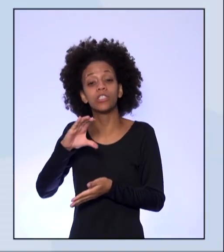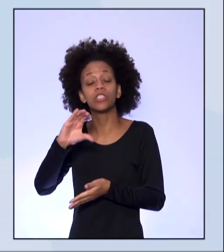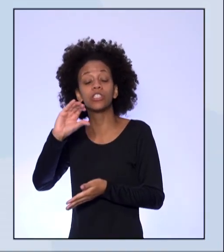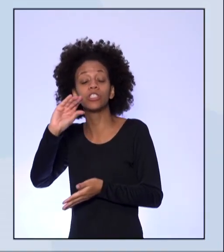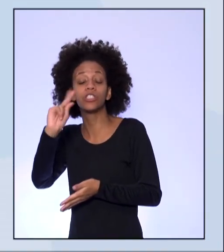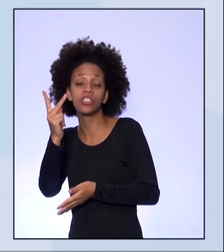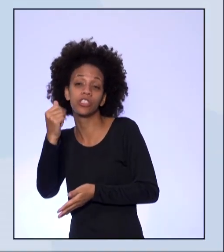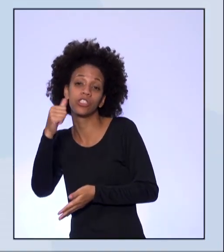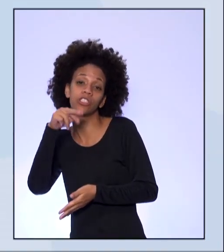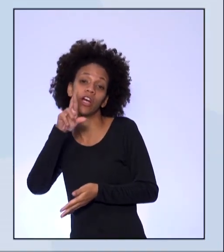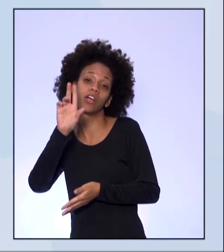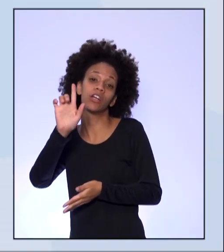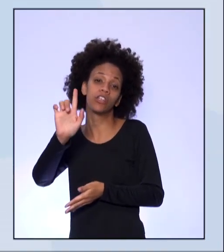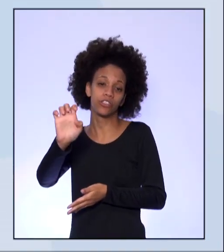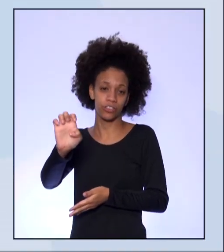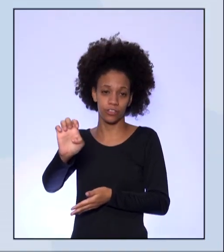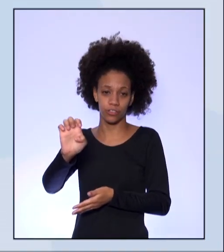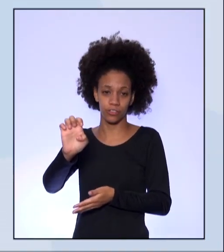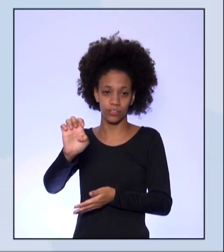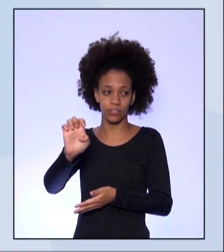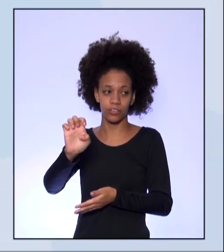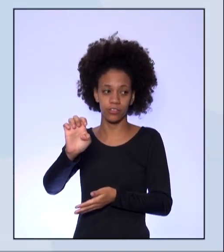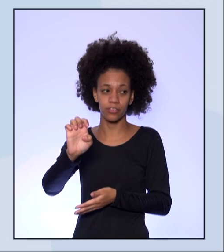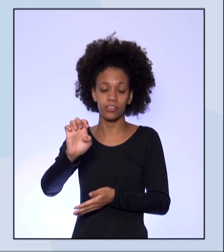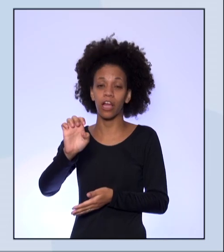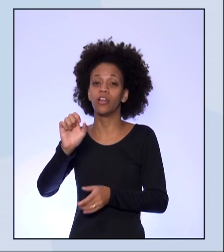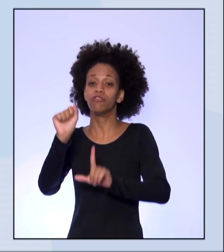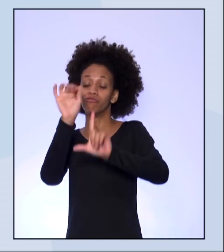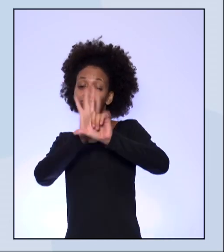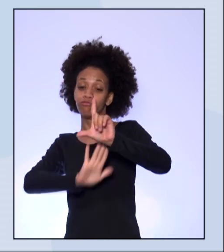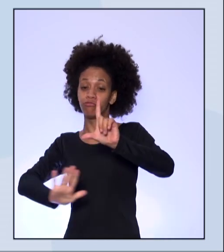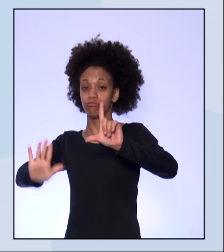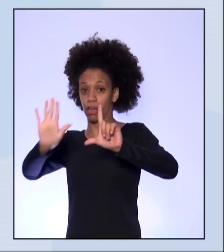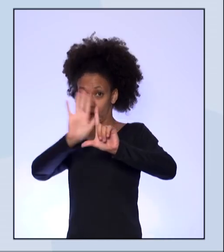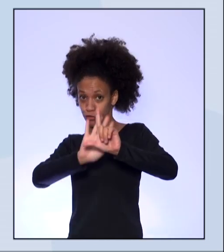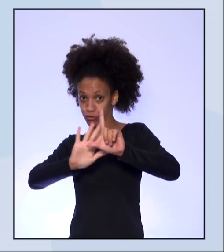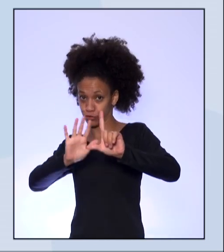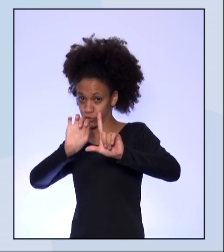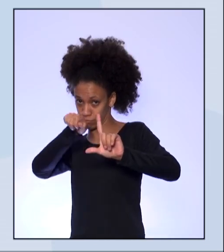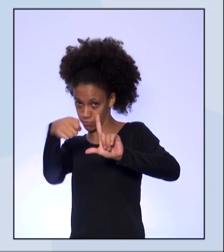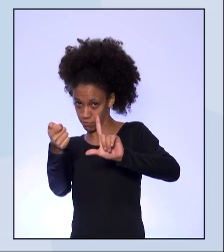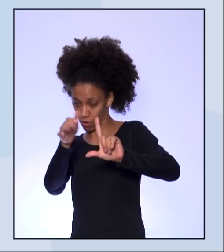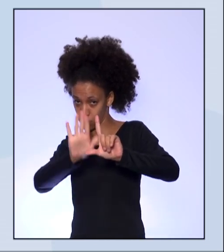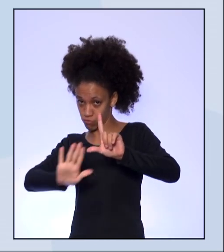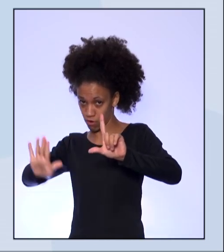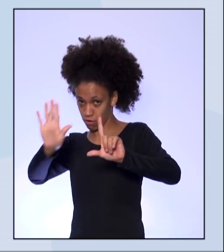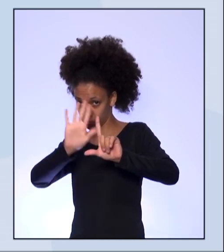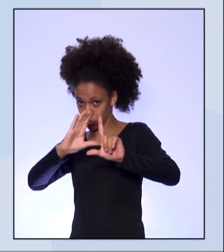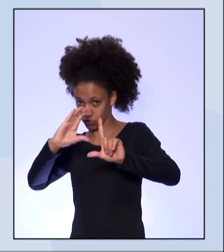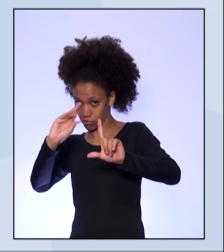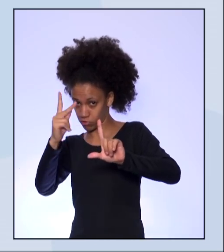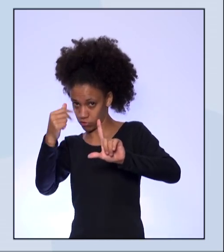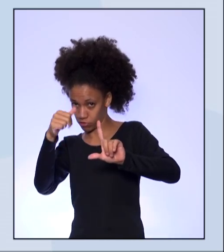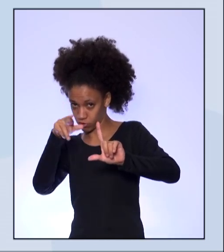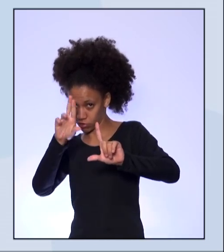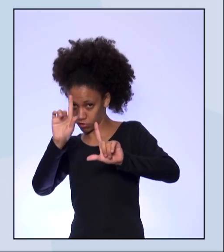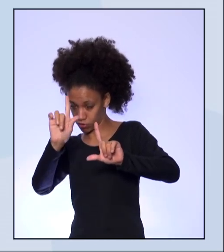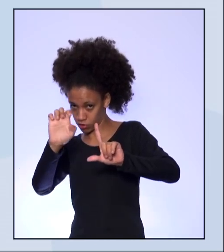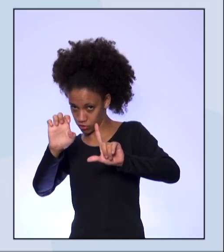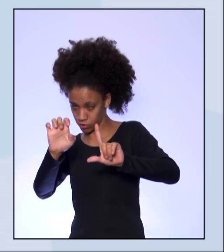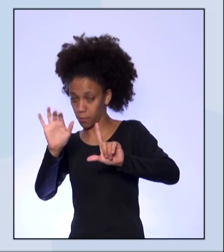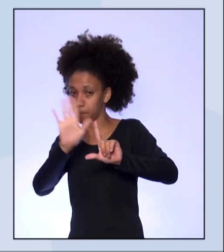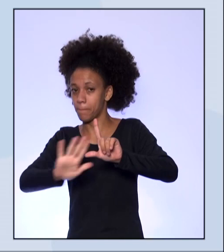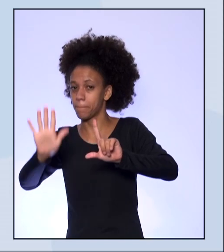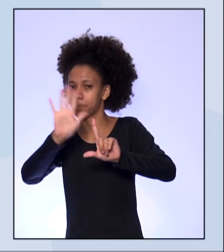charge. Vamos ler aqui essa charge. Ó, como eu disse no início,